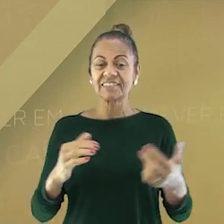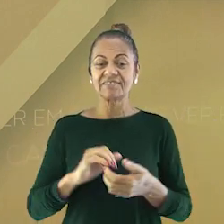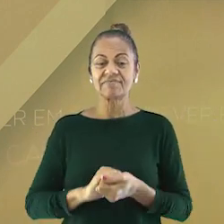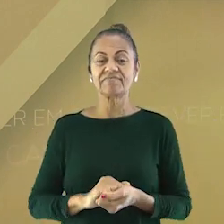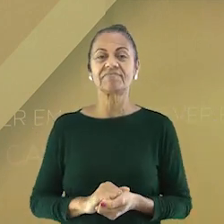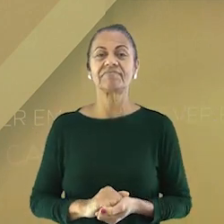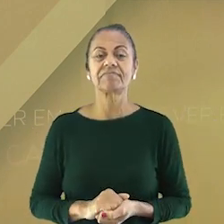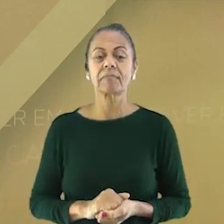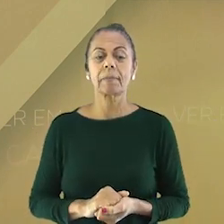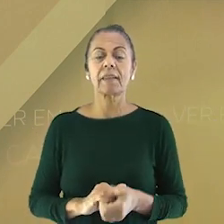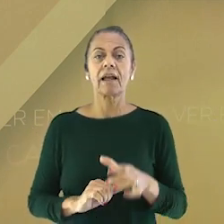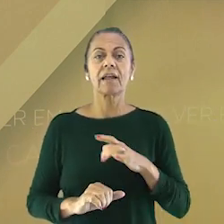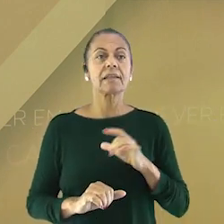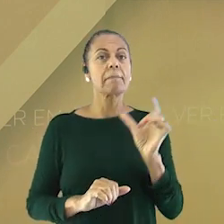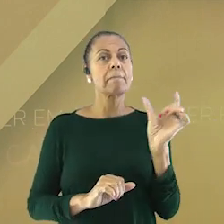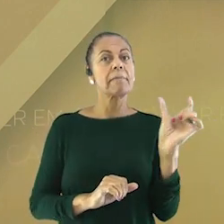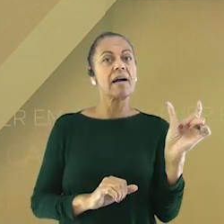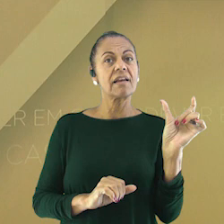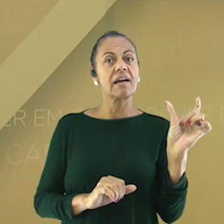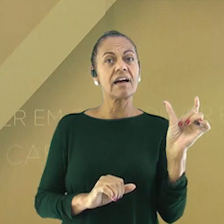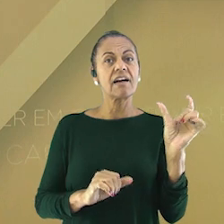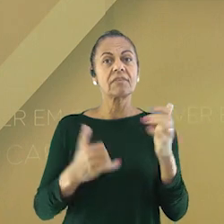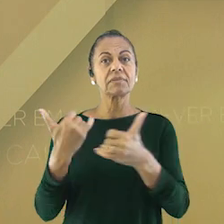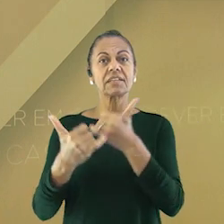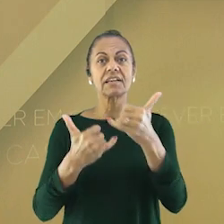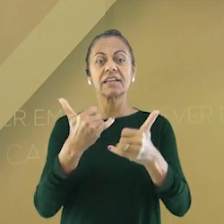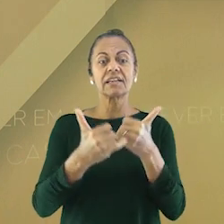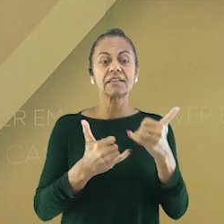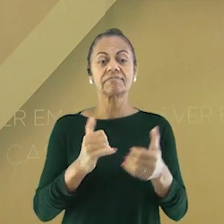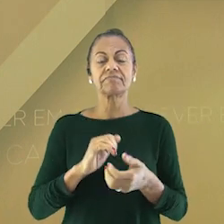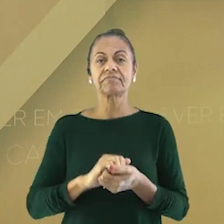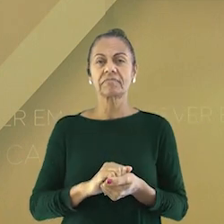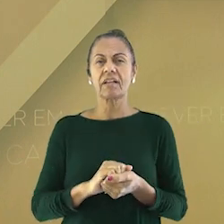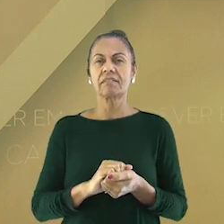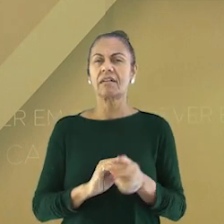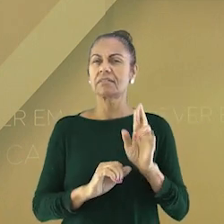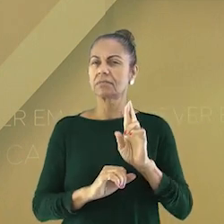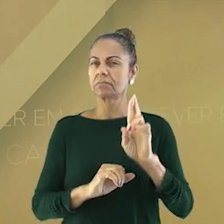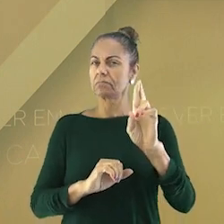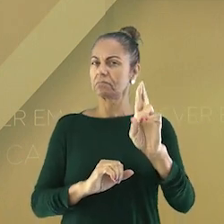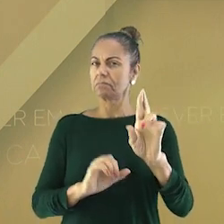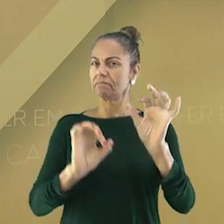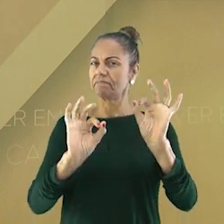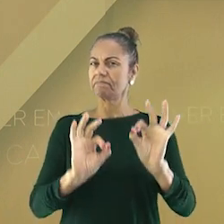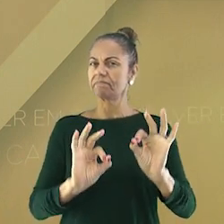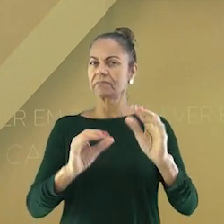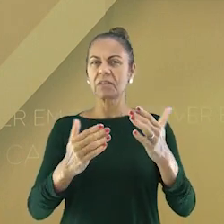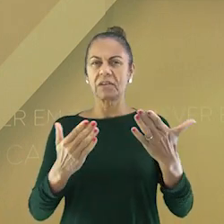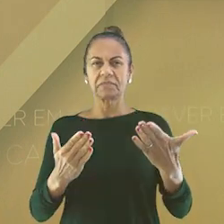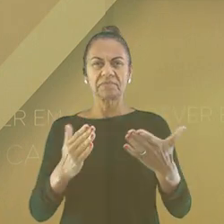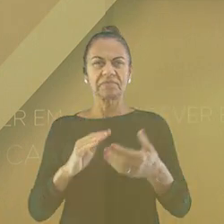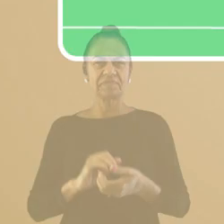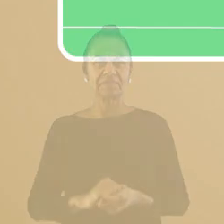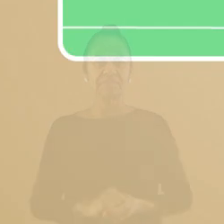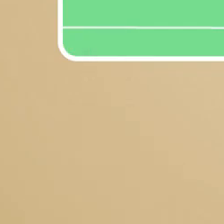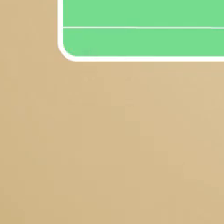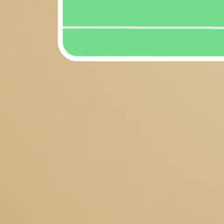is, tananã, Tintim. O adjetivo é playful, brincalhão.